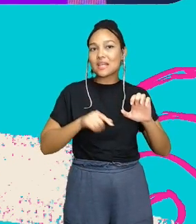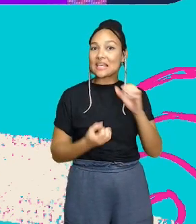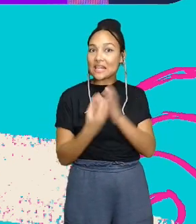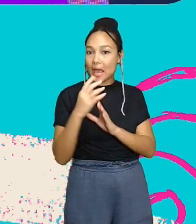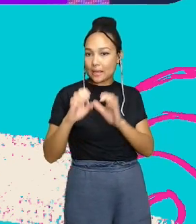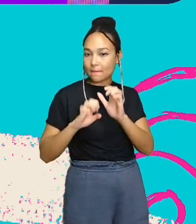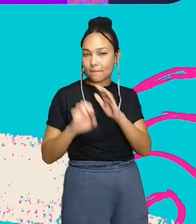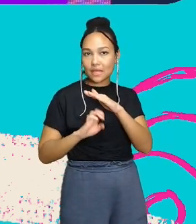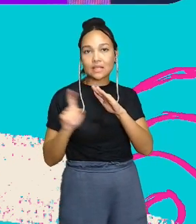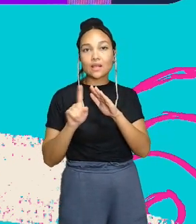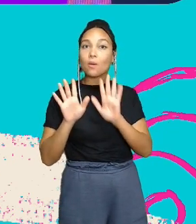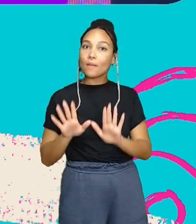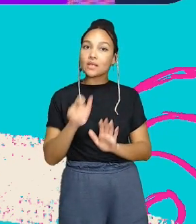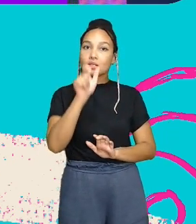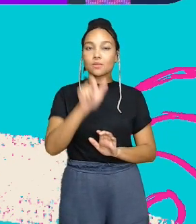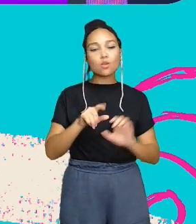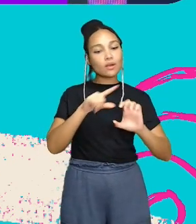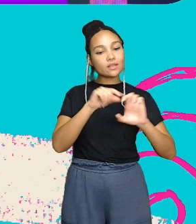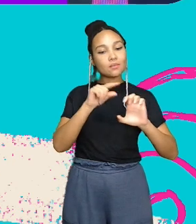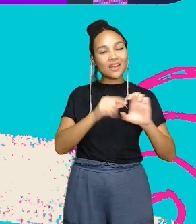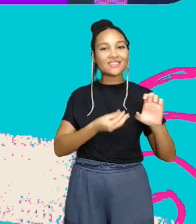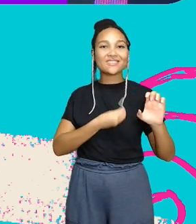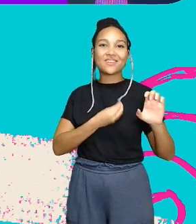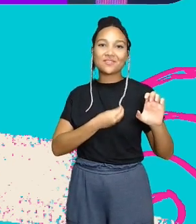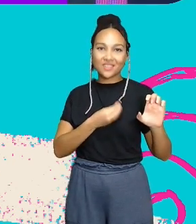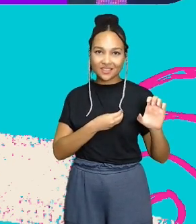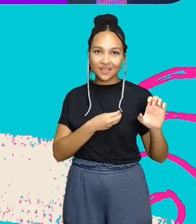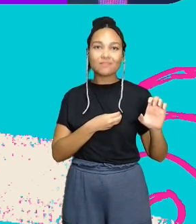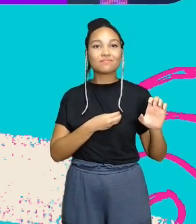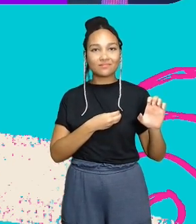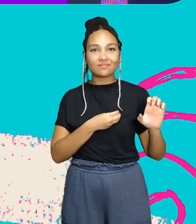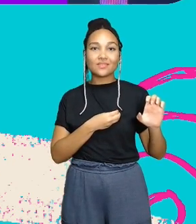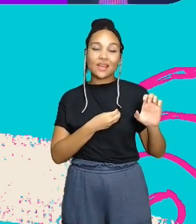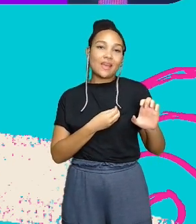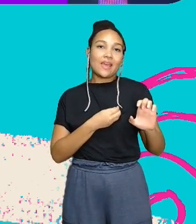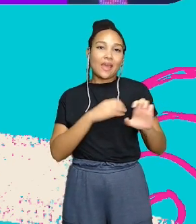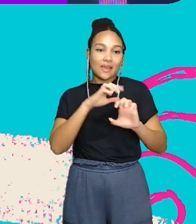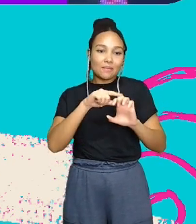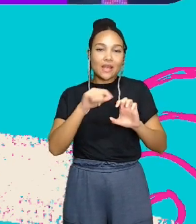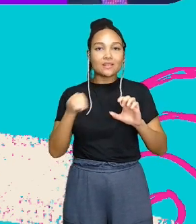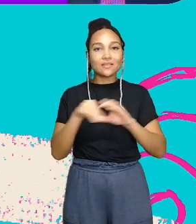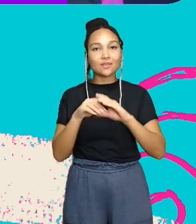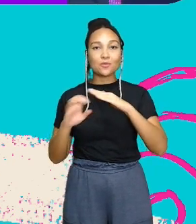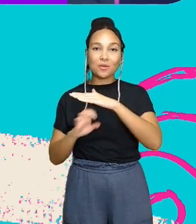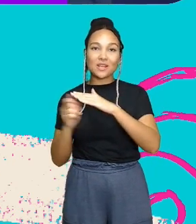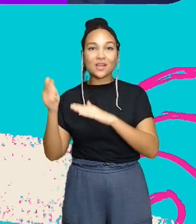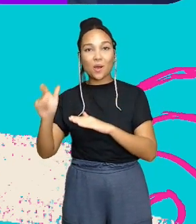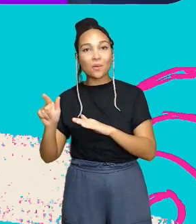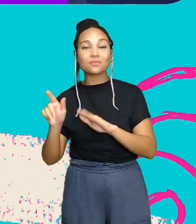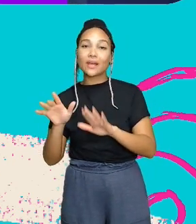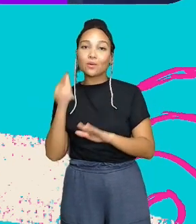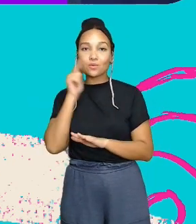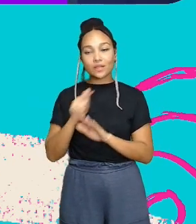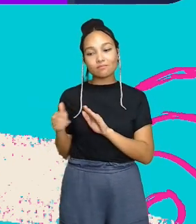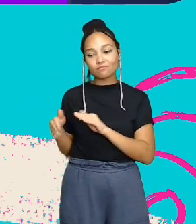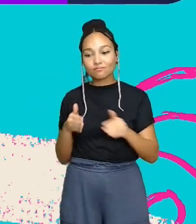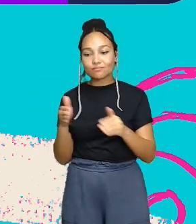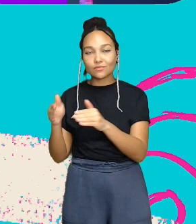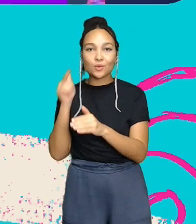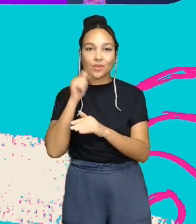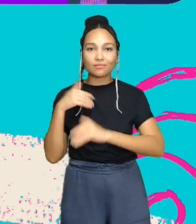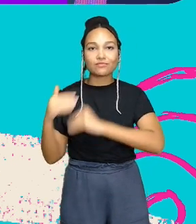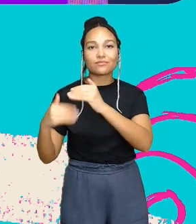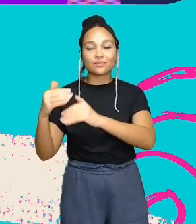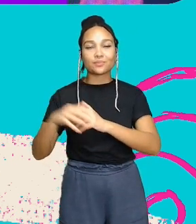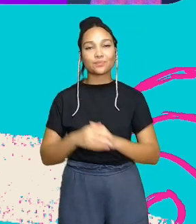pessoa que empreende sua vida, empreende dentro de uma empresa, ela realmente traz coisas novas para aquele lugar. Eu